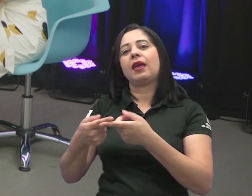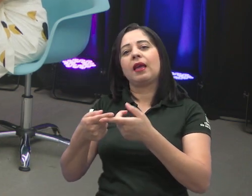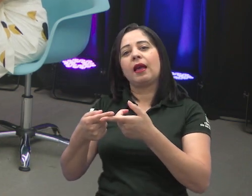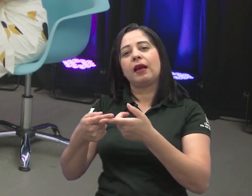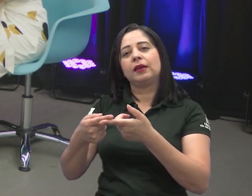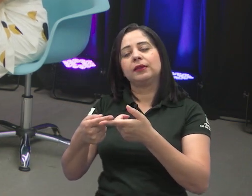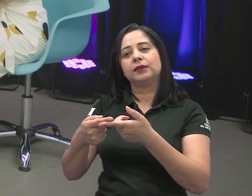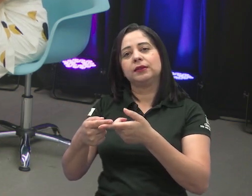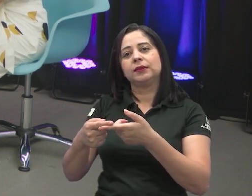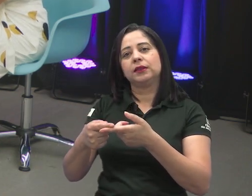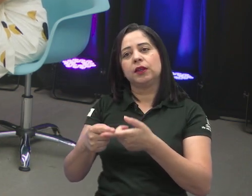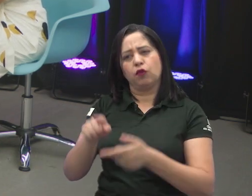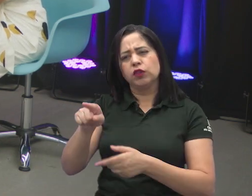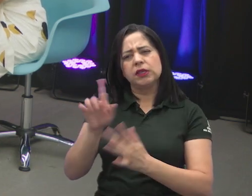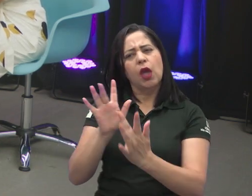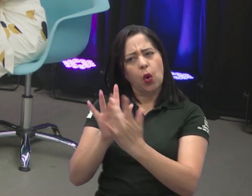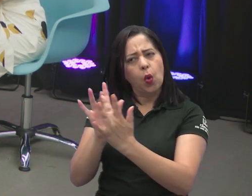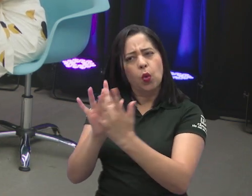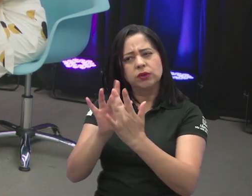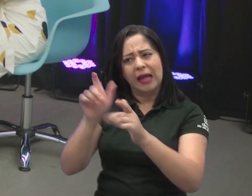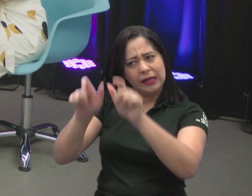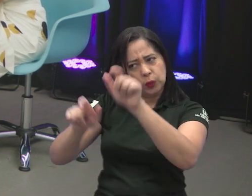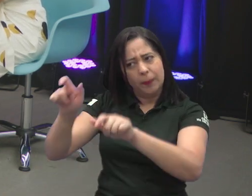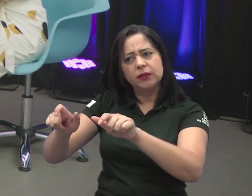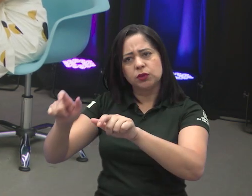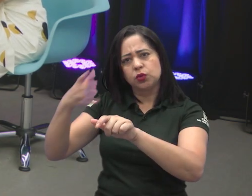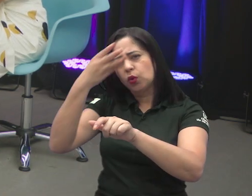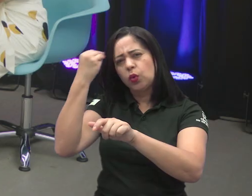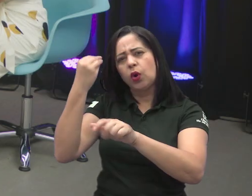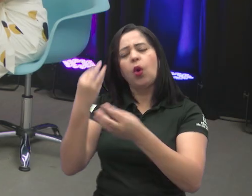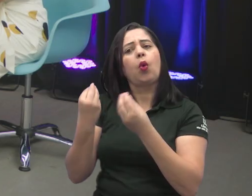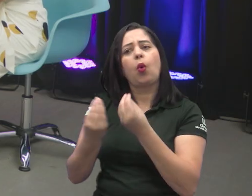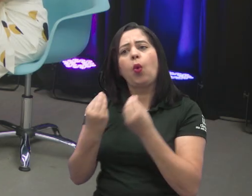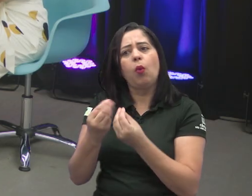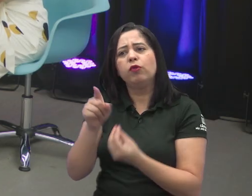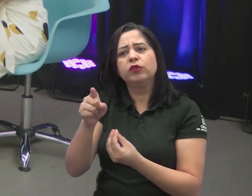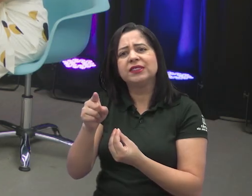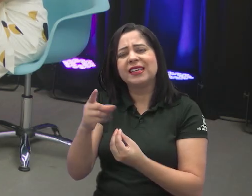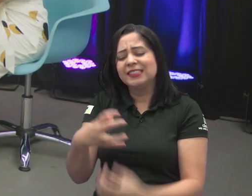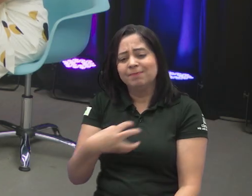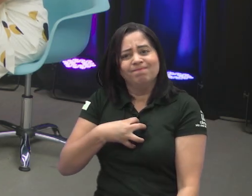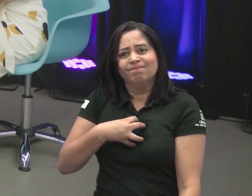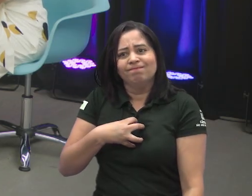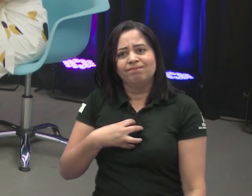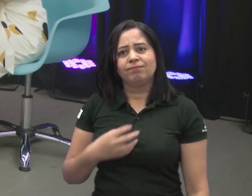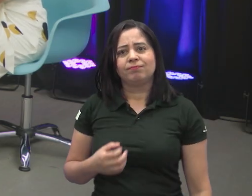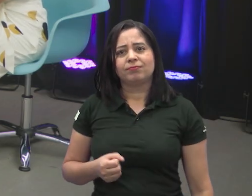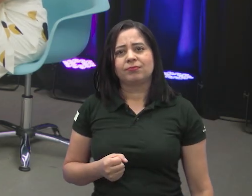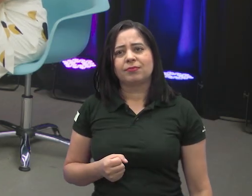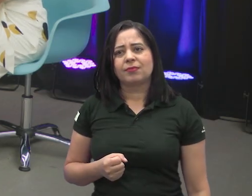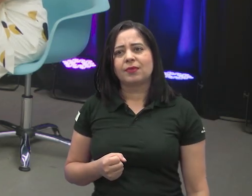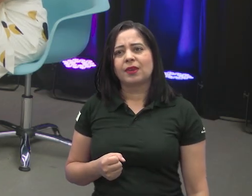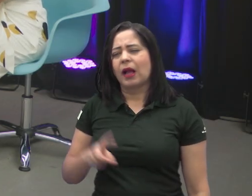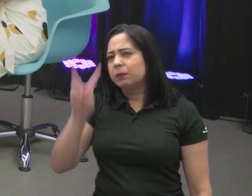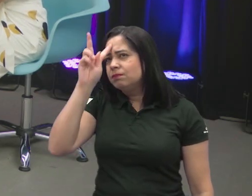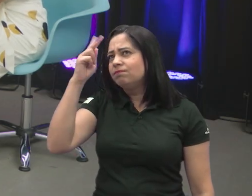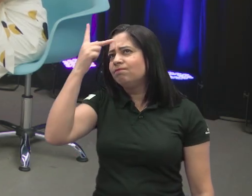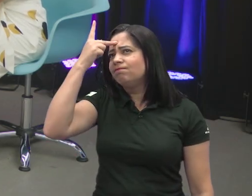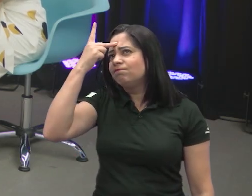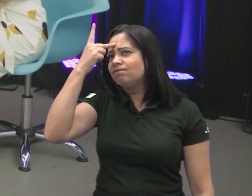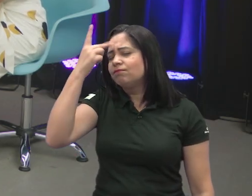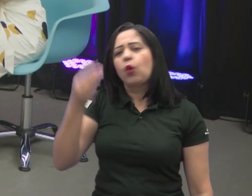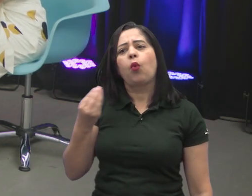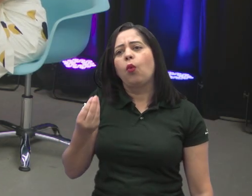né, também não sei se você teve contato com pessoas com Alzheimer, como é que foi para você o pós-peça? A sua visão sobre